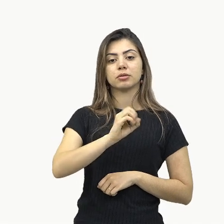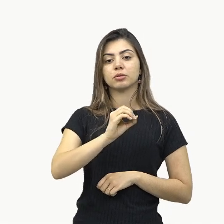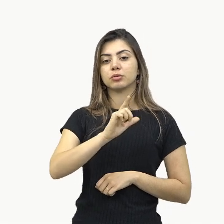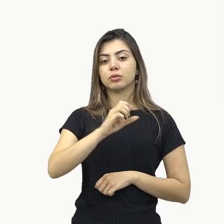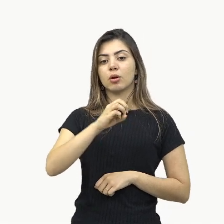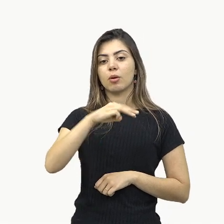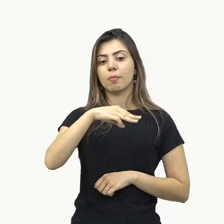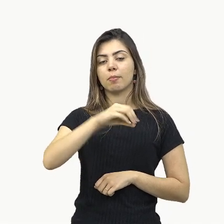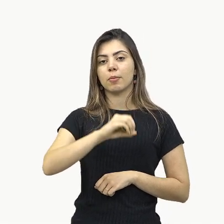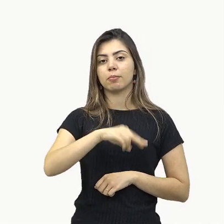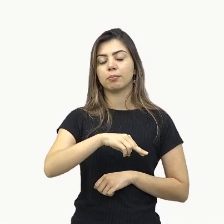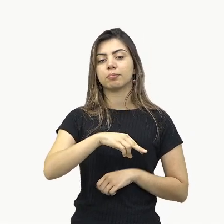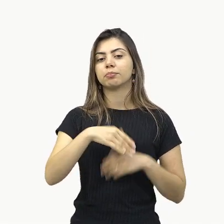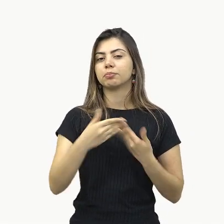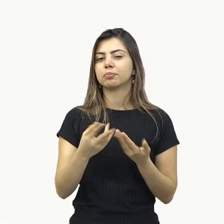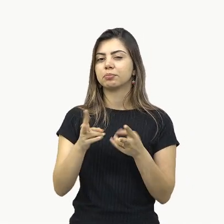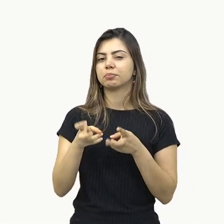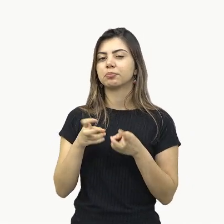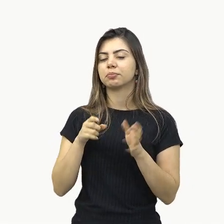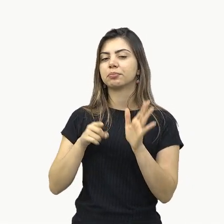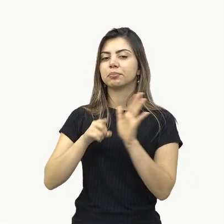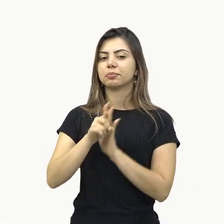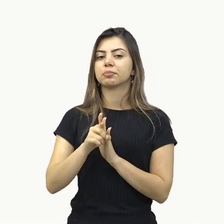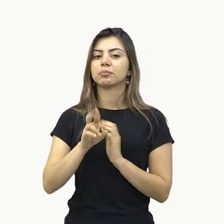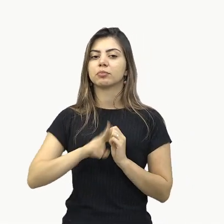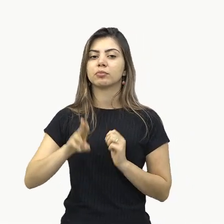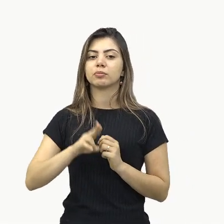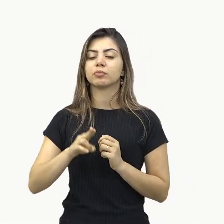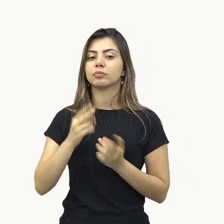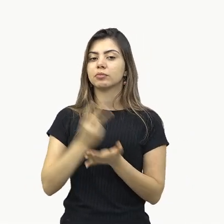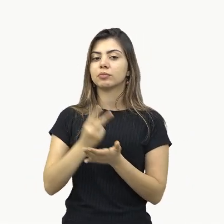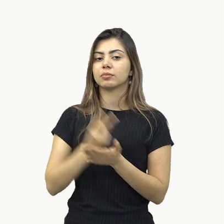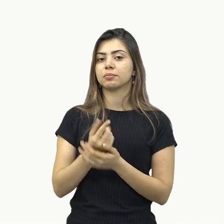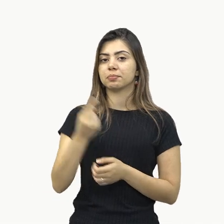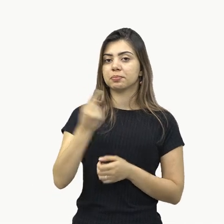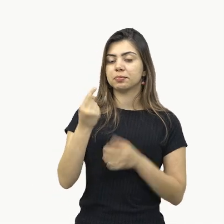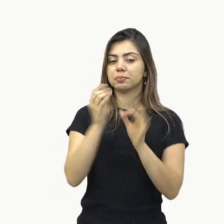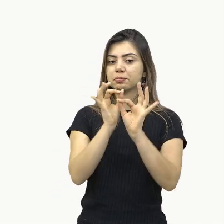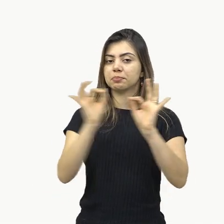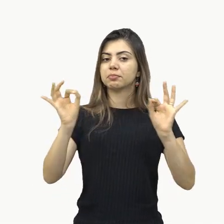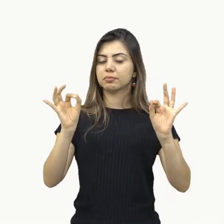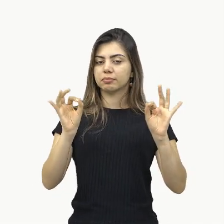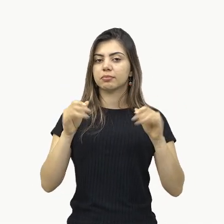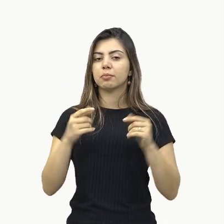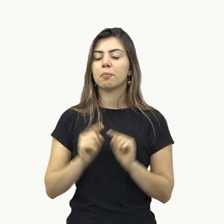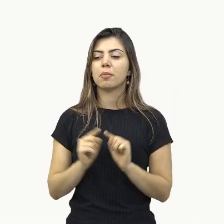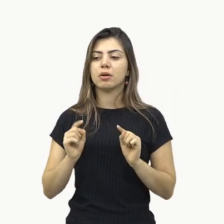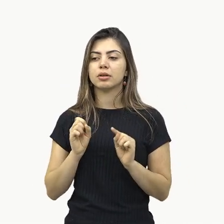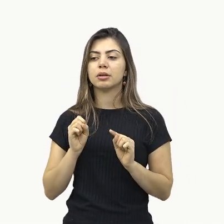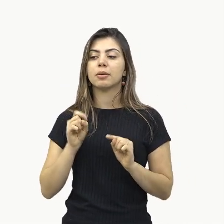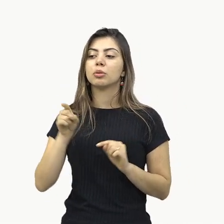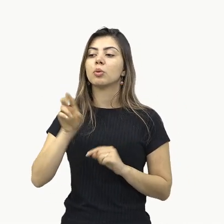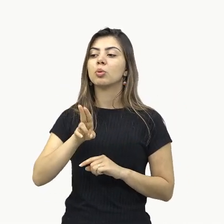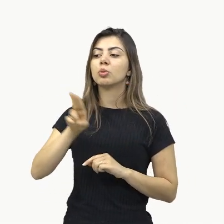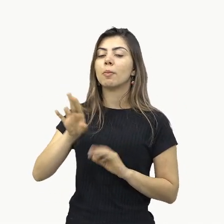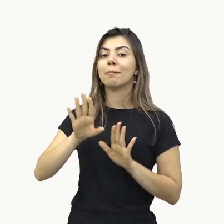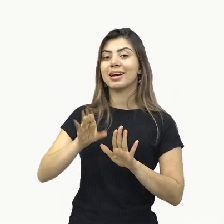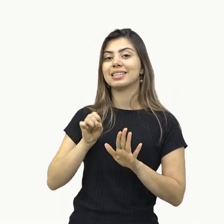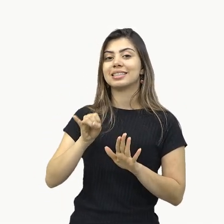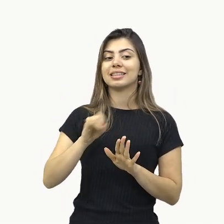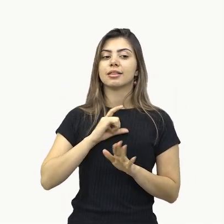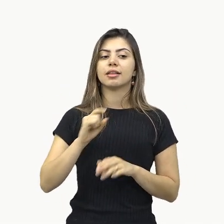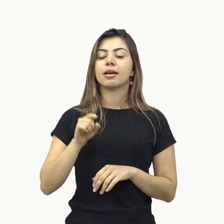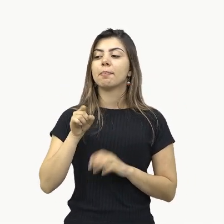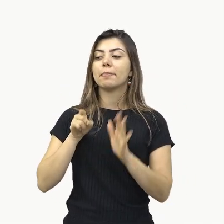repare que a pergunta padrão é what's your name? Qual é o seu nome? Mas aí se eu quiser saber o nome de uma outra pessoa, de uma terceira